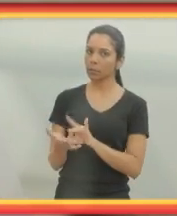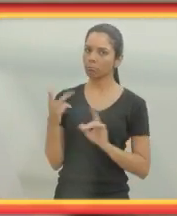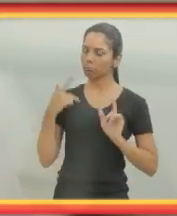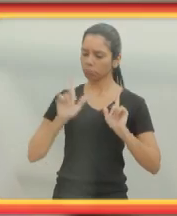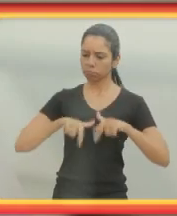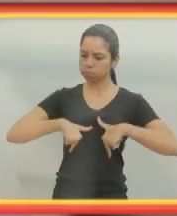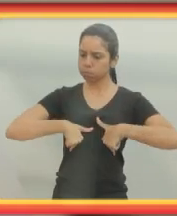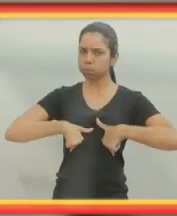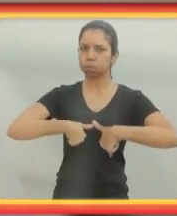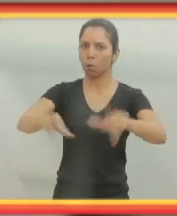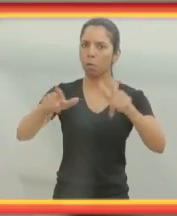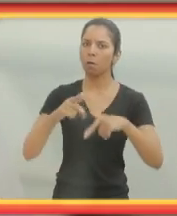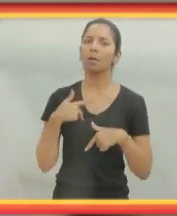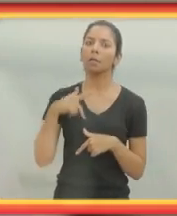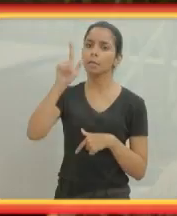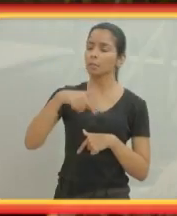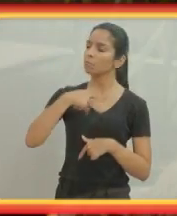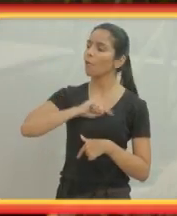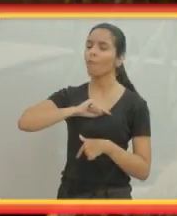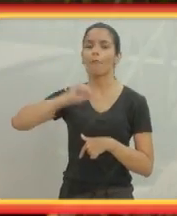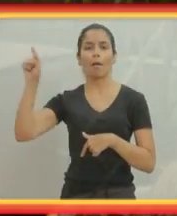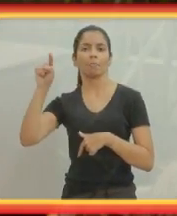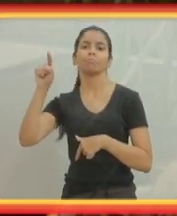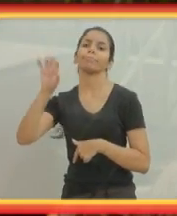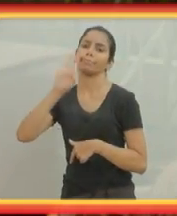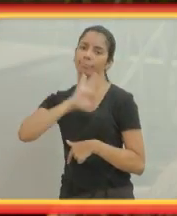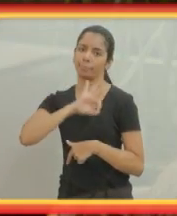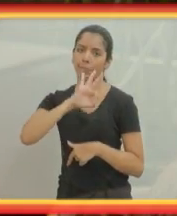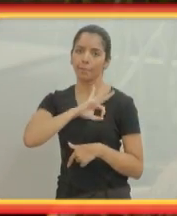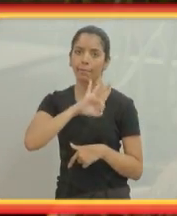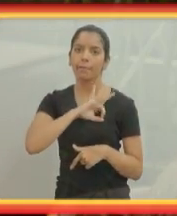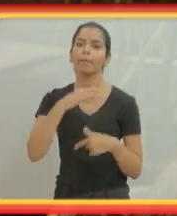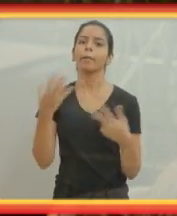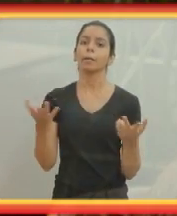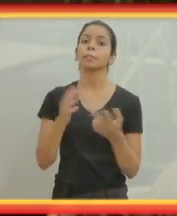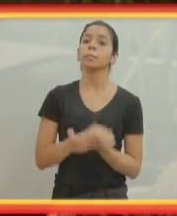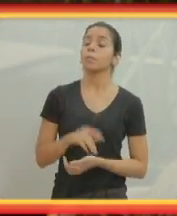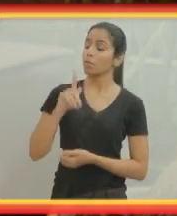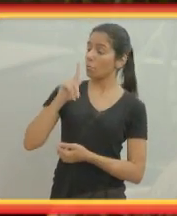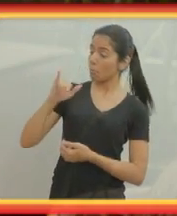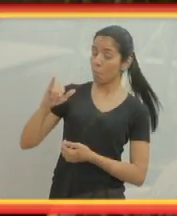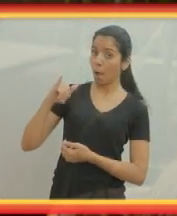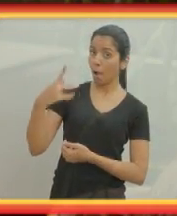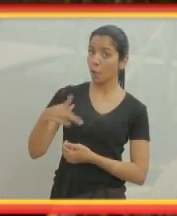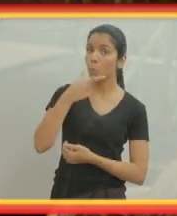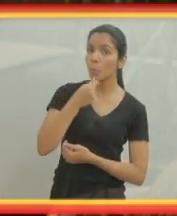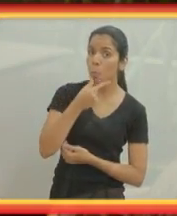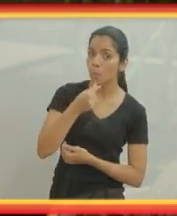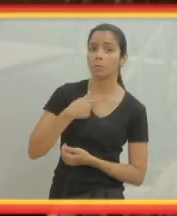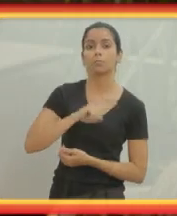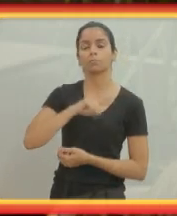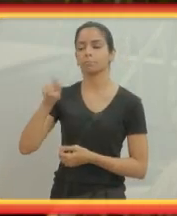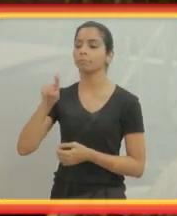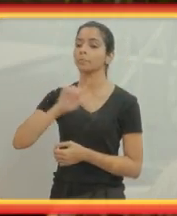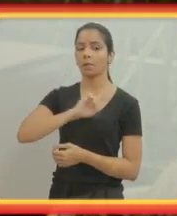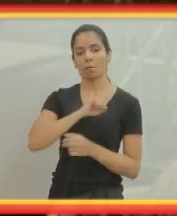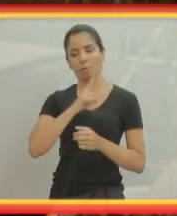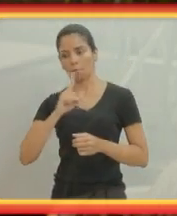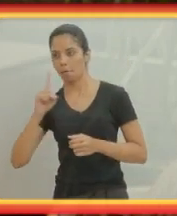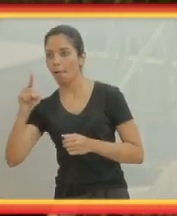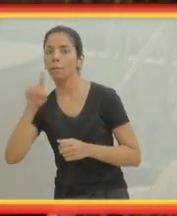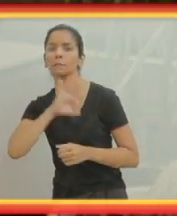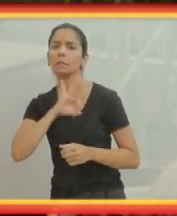verdadeira, reage com ímpeto, é levado para a delegacia e o pai dele vai lá